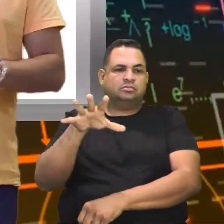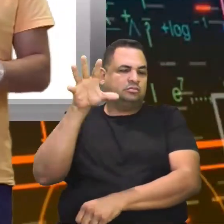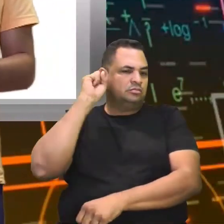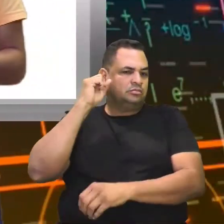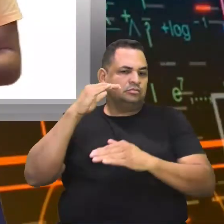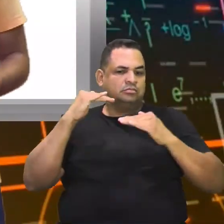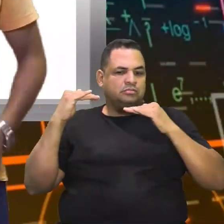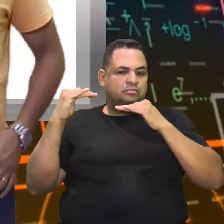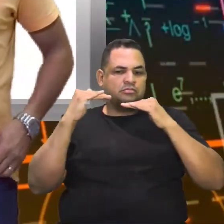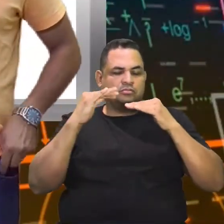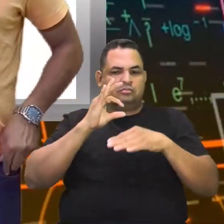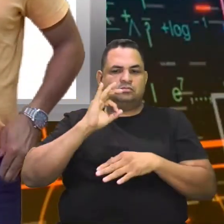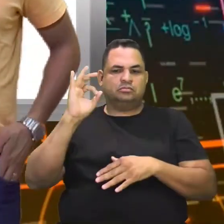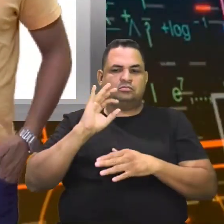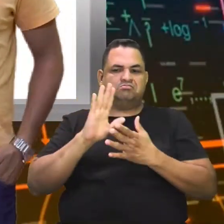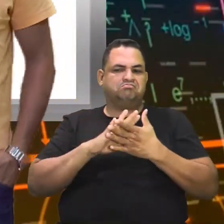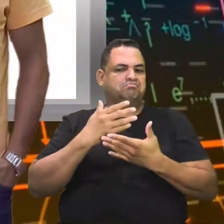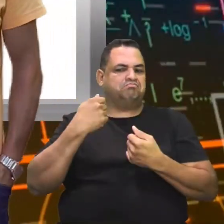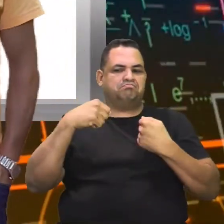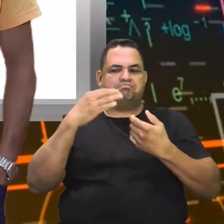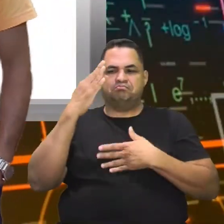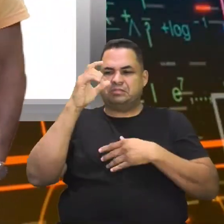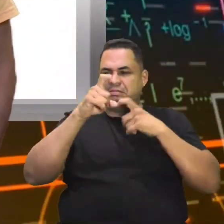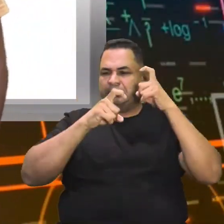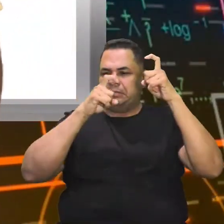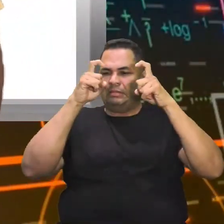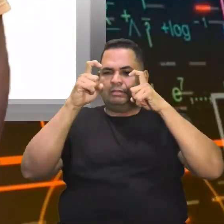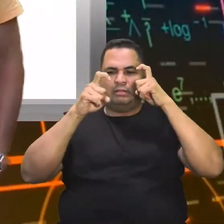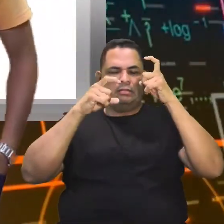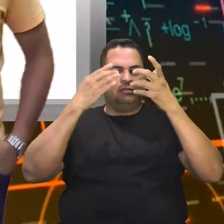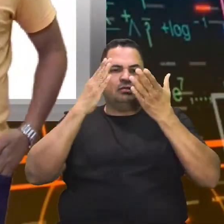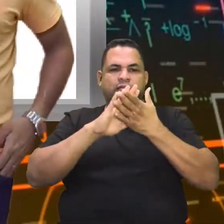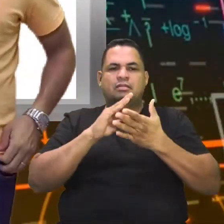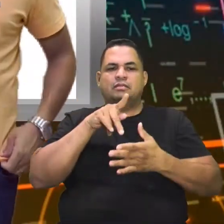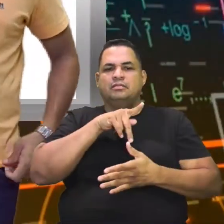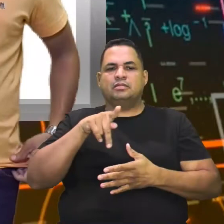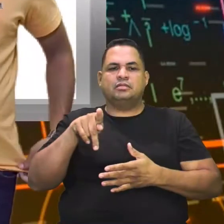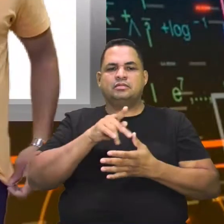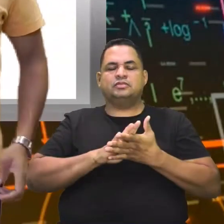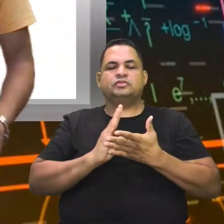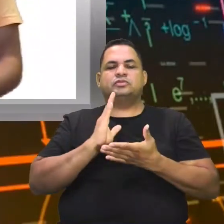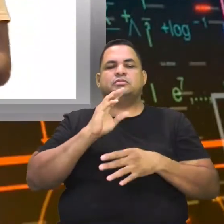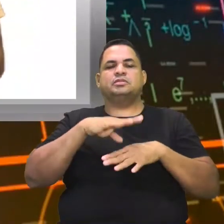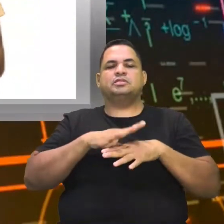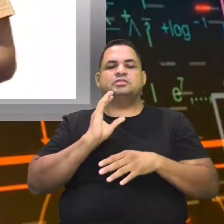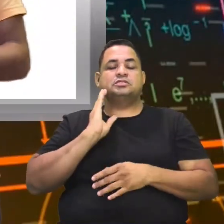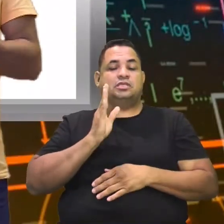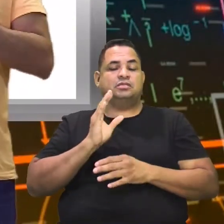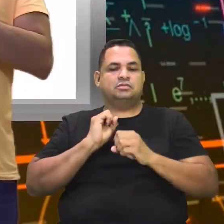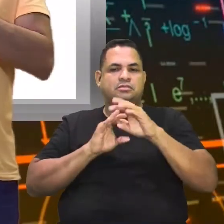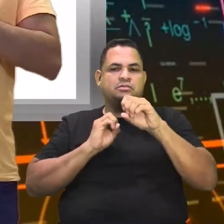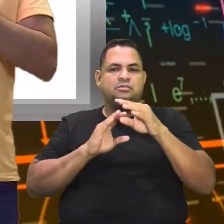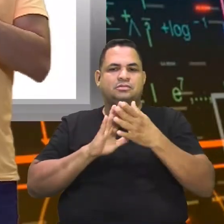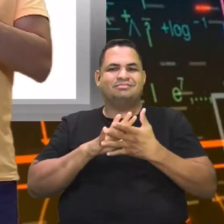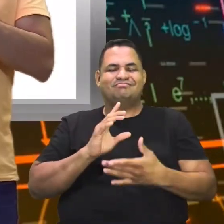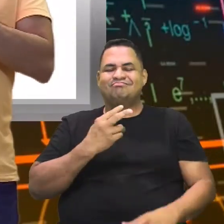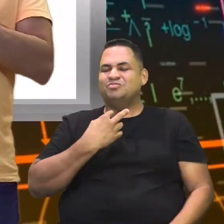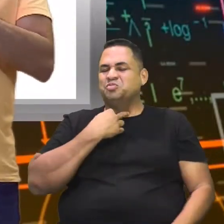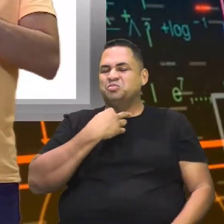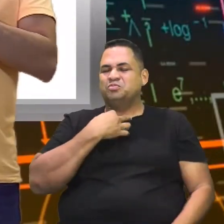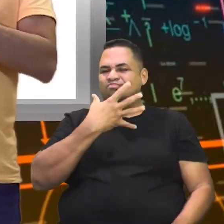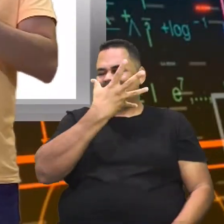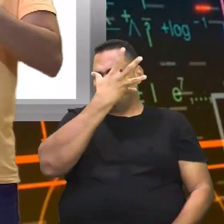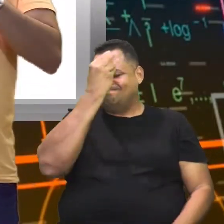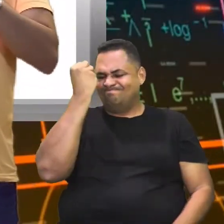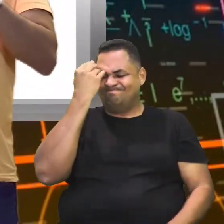falar de equivalência de taxas, já não precisa se preocupar, porque, não, isso aí os professores de matemática já me ensinaram. E não esqueça,